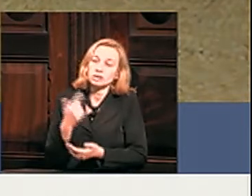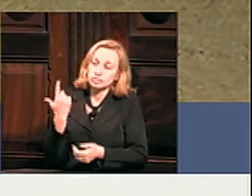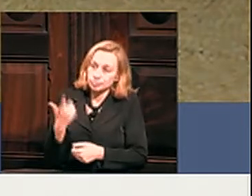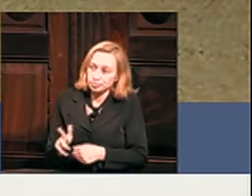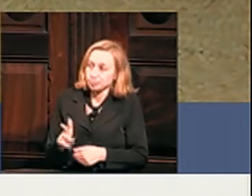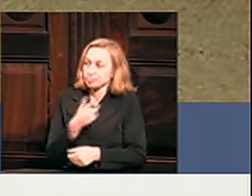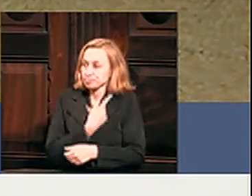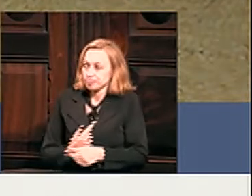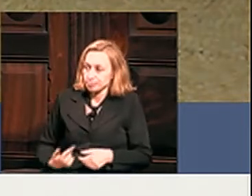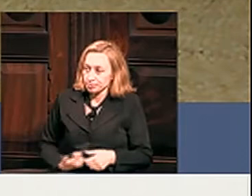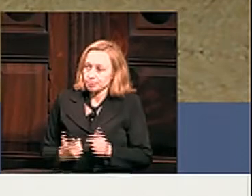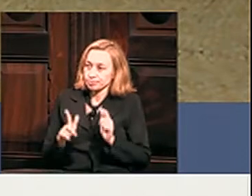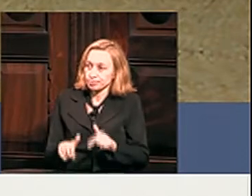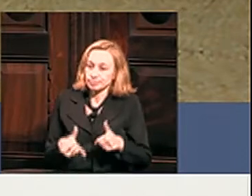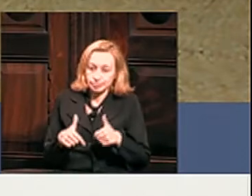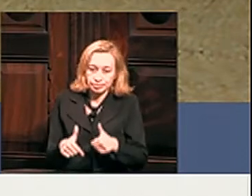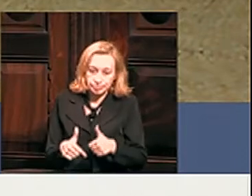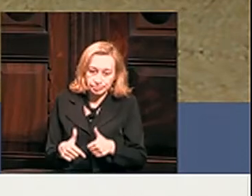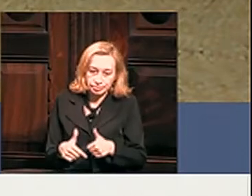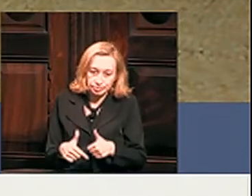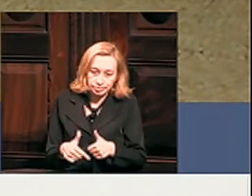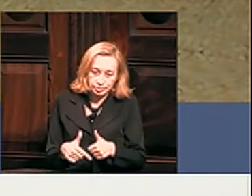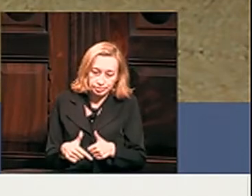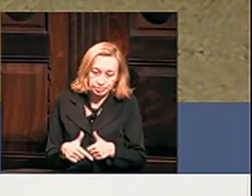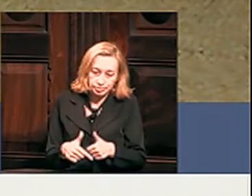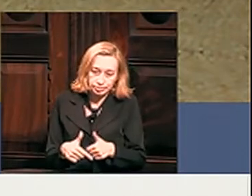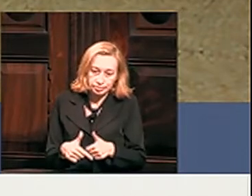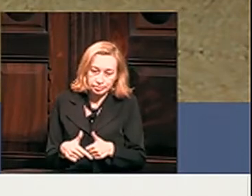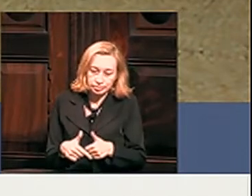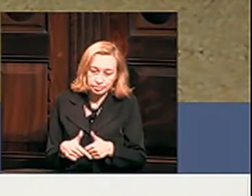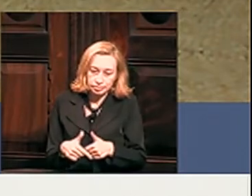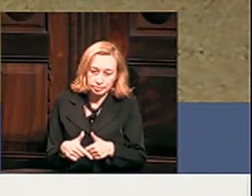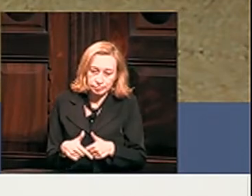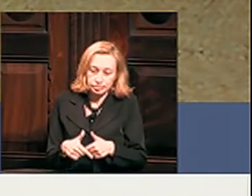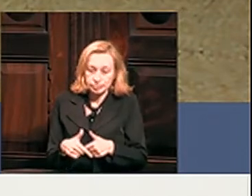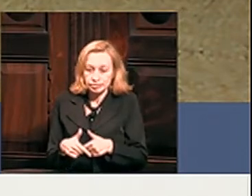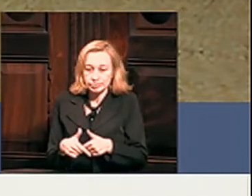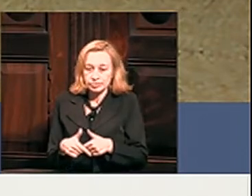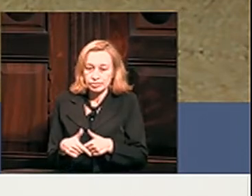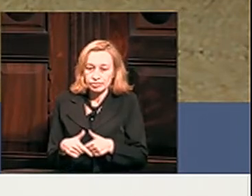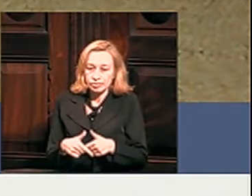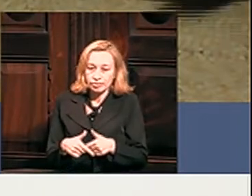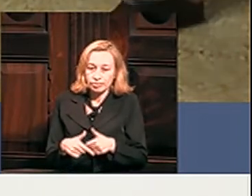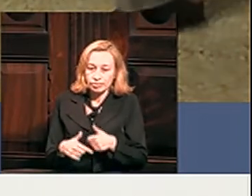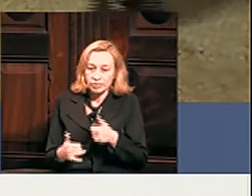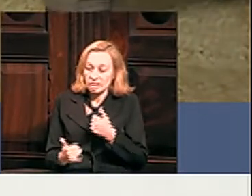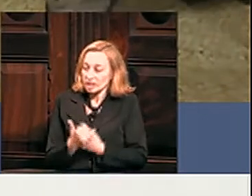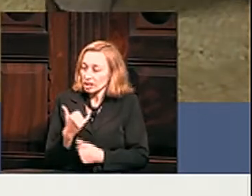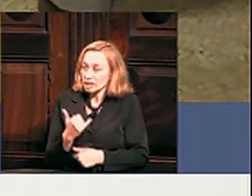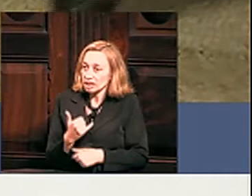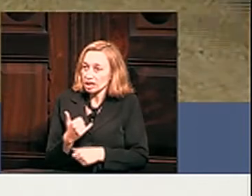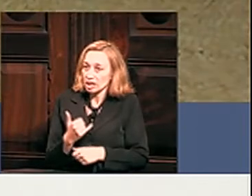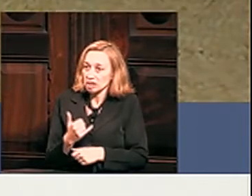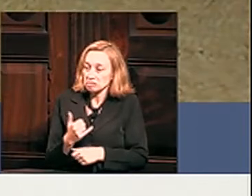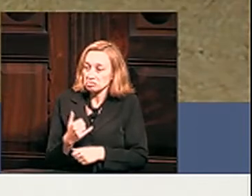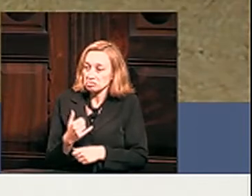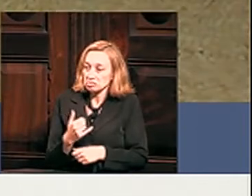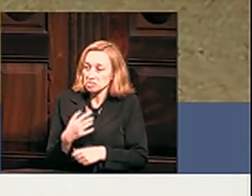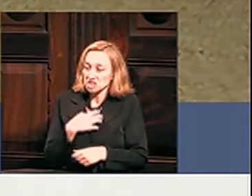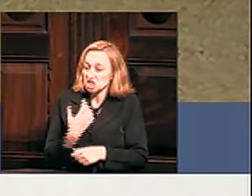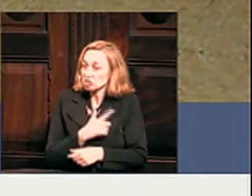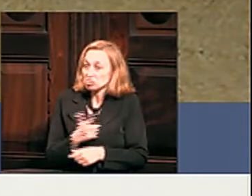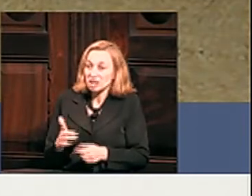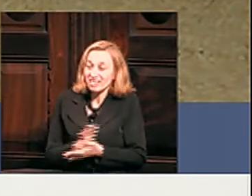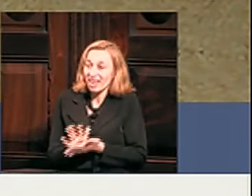encaminhou para esta casa matéria de natureza tributária, com impacto sobre a arrecadação, com nenhuma fundamentação.